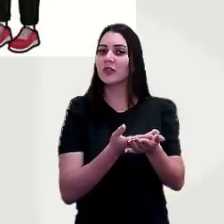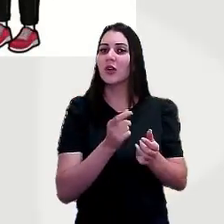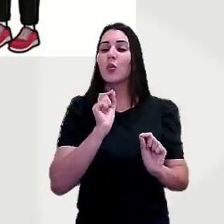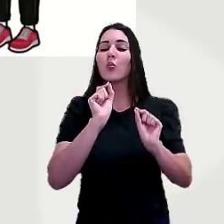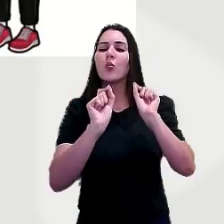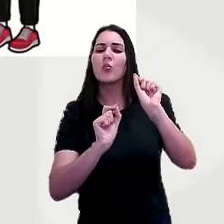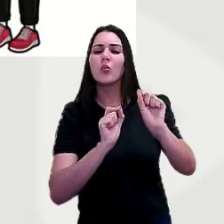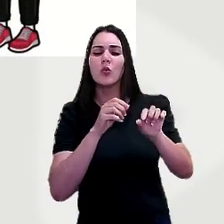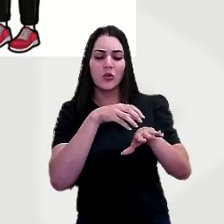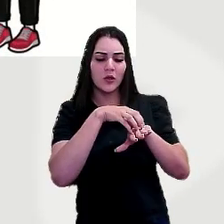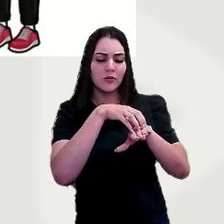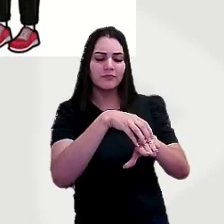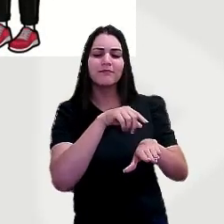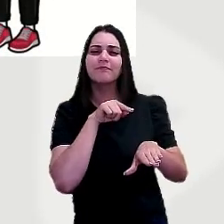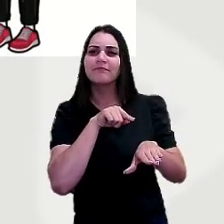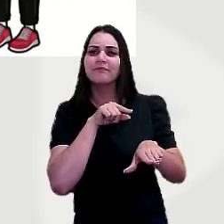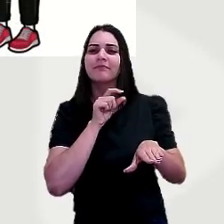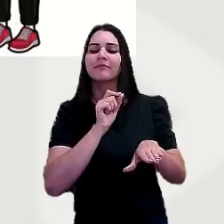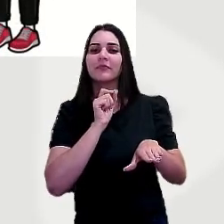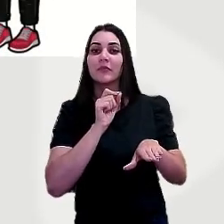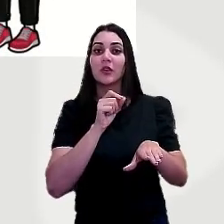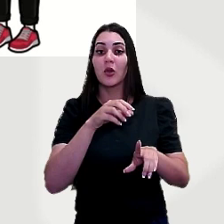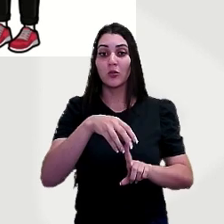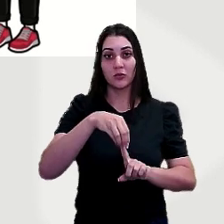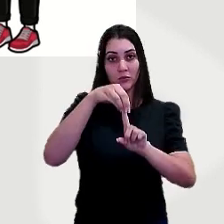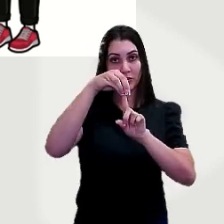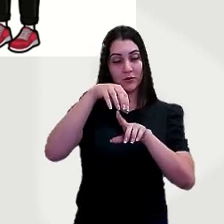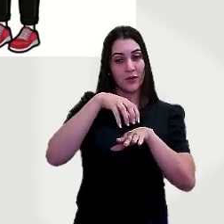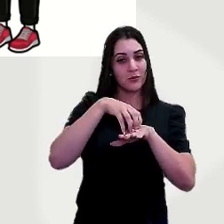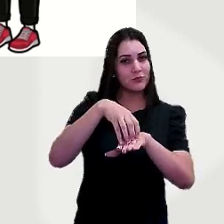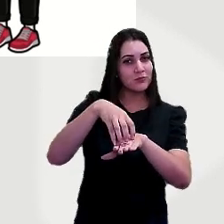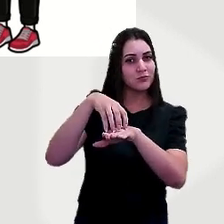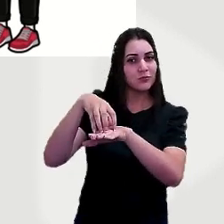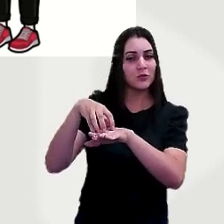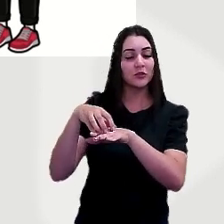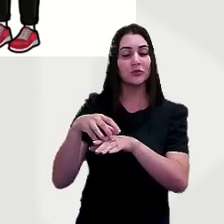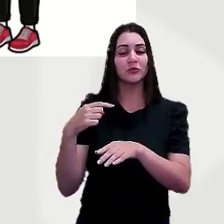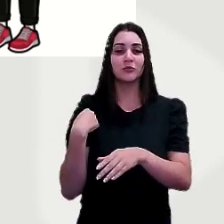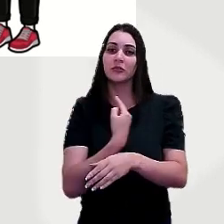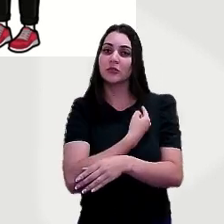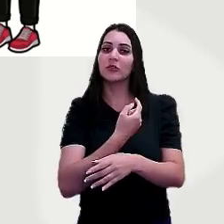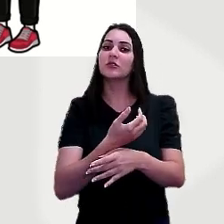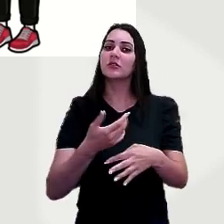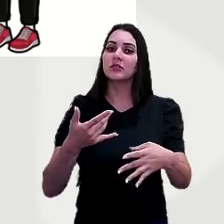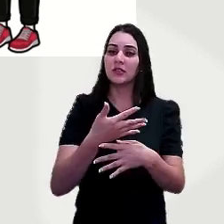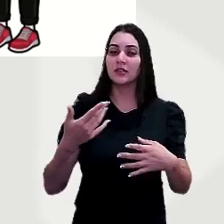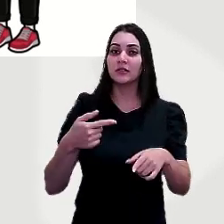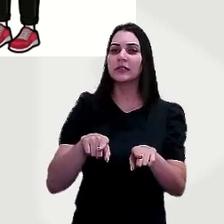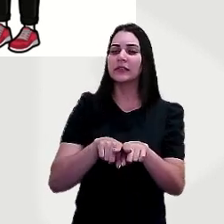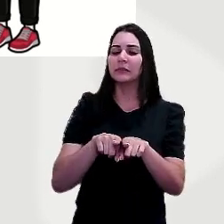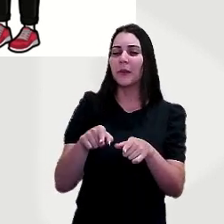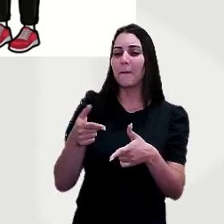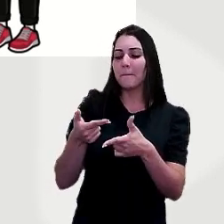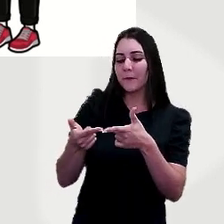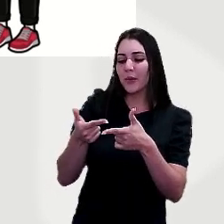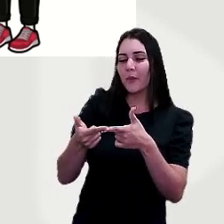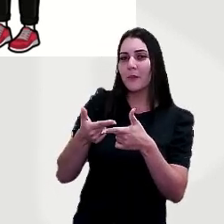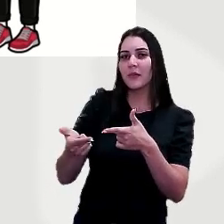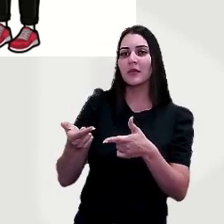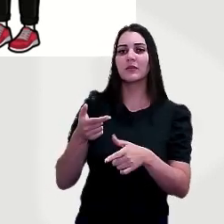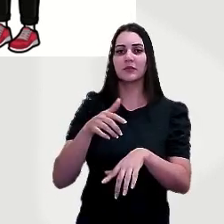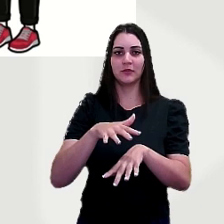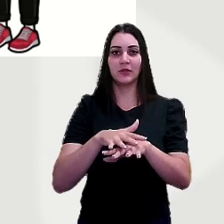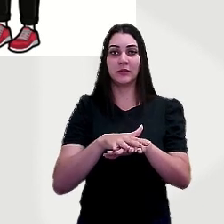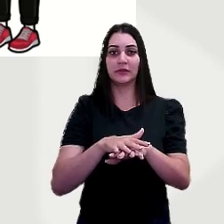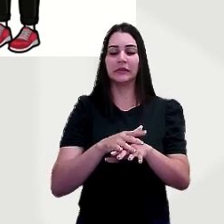ponto turístico, os principais pontos turísticos da nossa cidade, né? E os probleminhas matemáticos. Para além